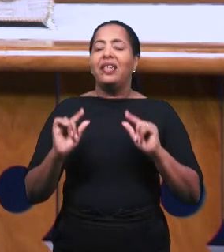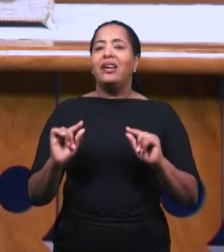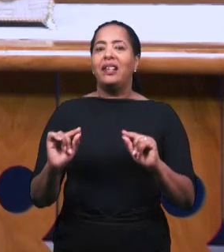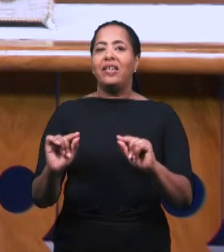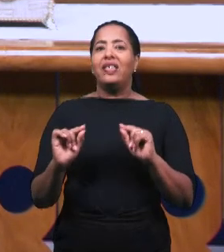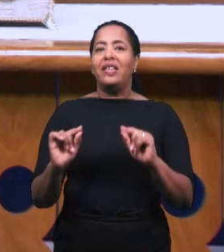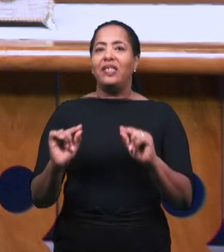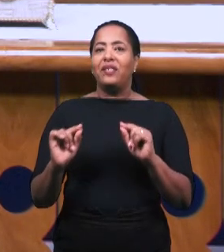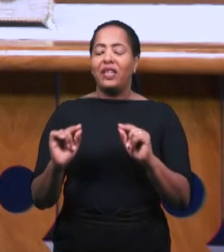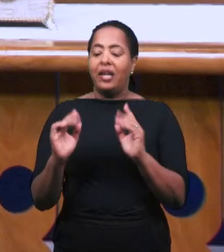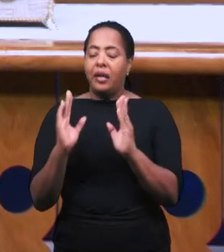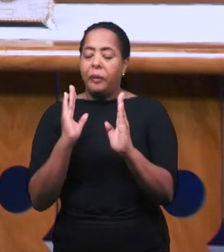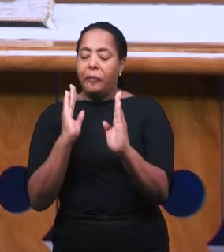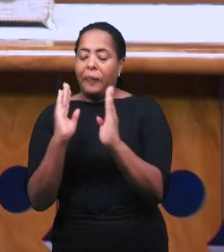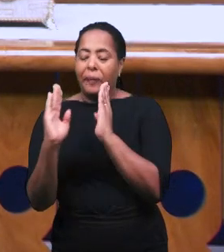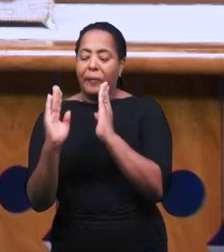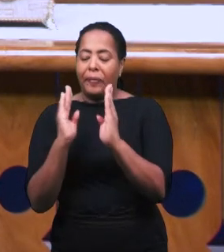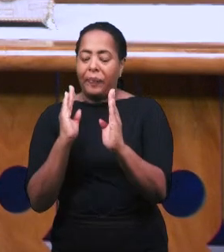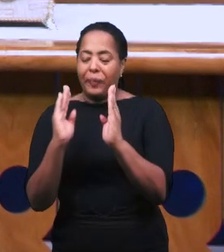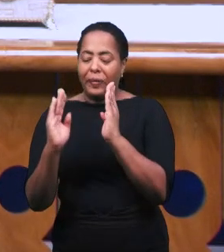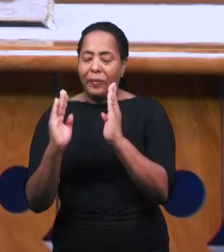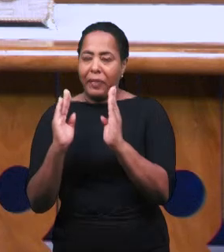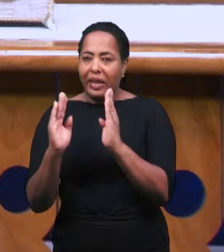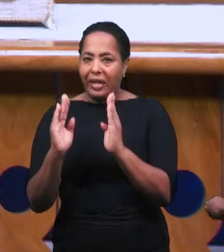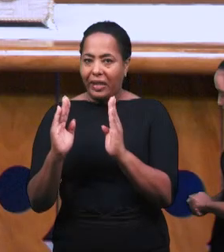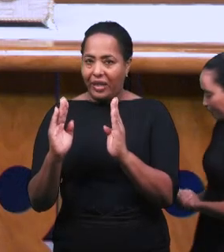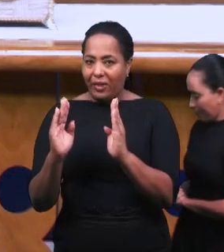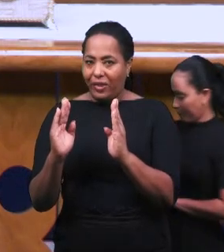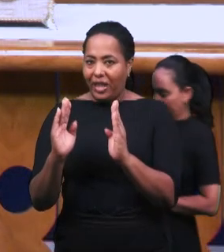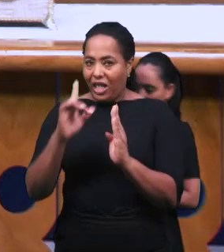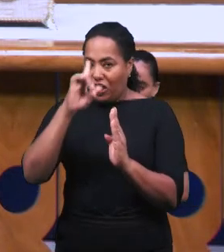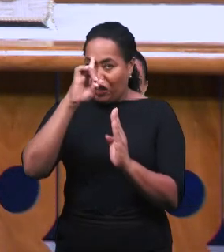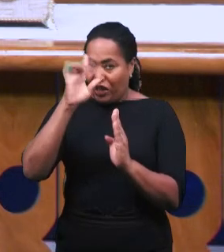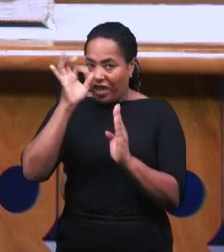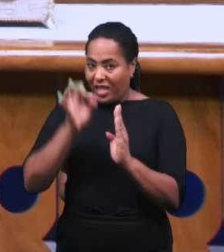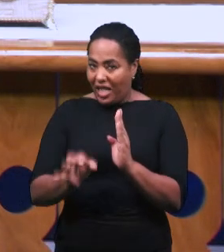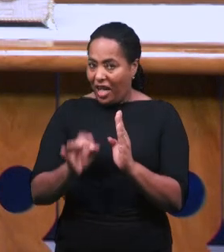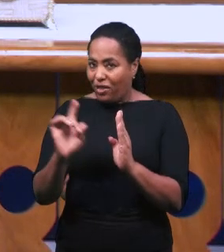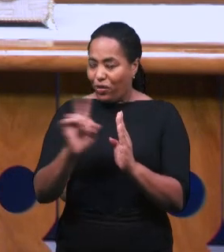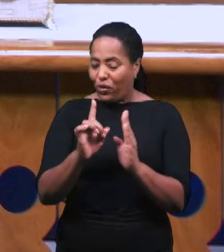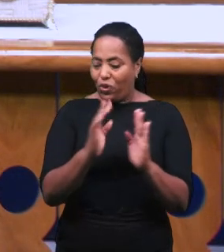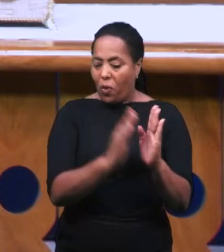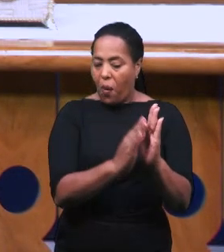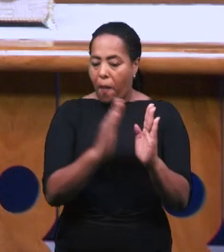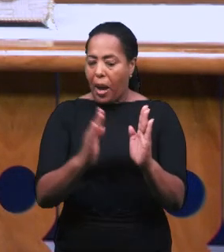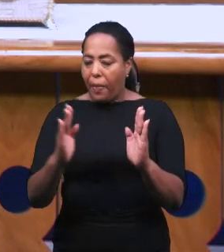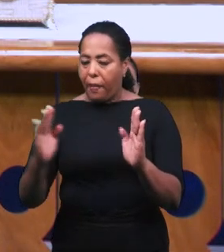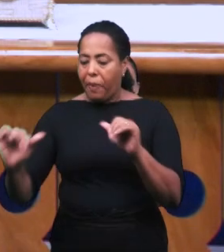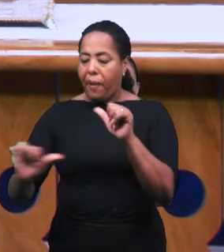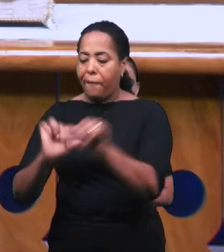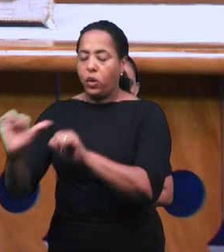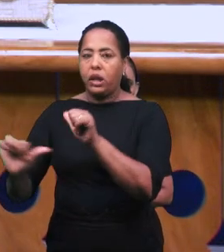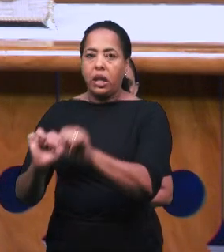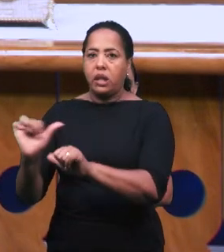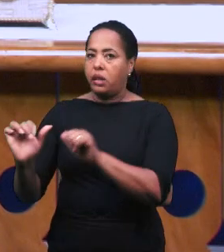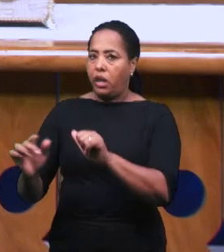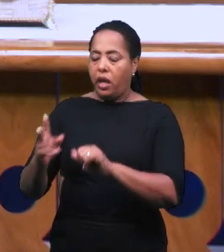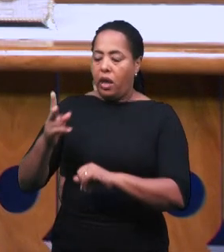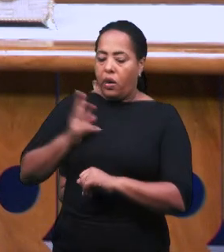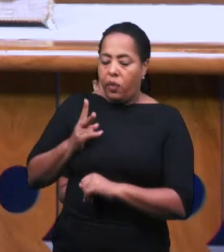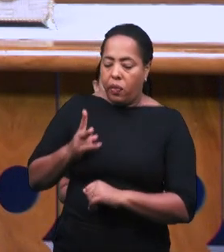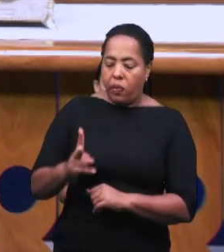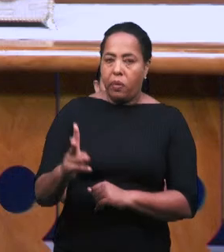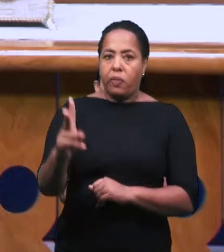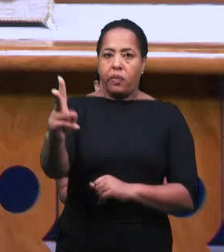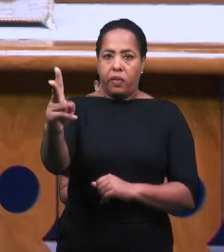que um período, ele não tem uma data fixa, sai de um para o outro, é uma continuidade. Então